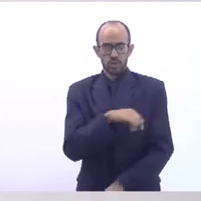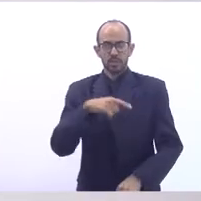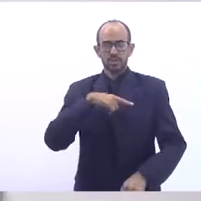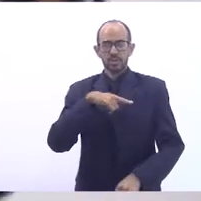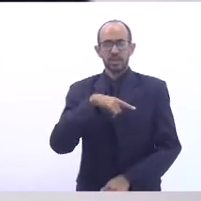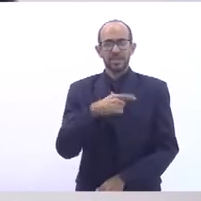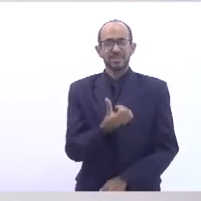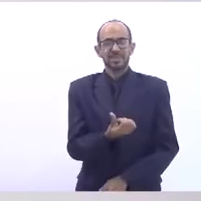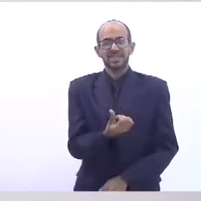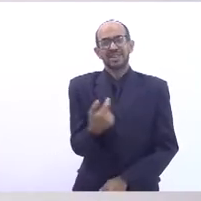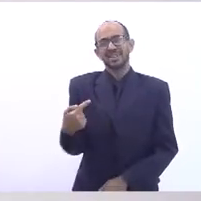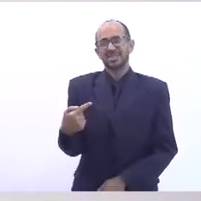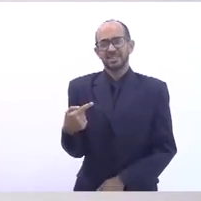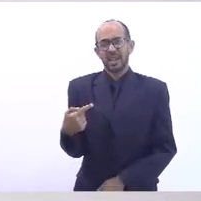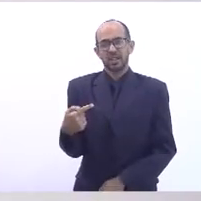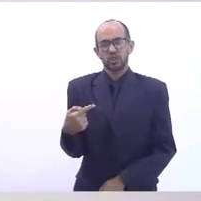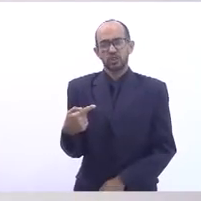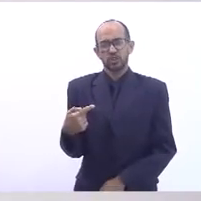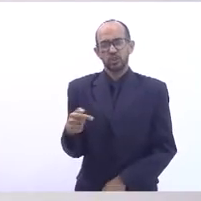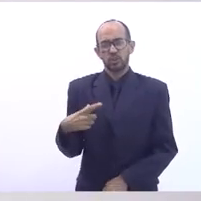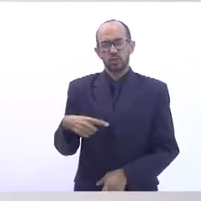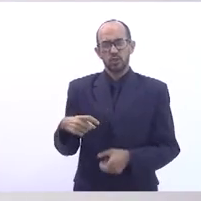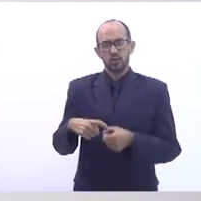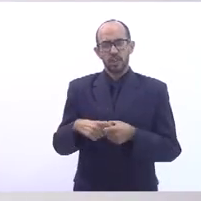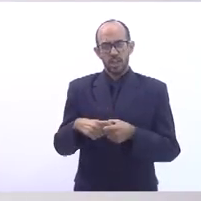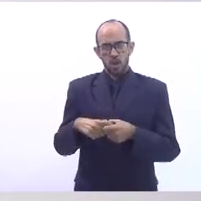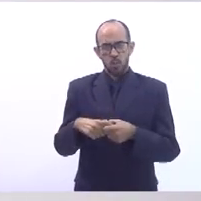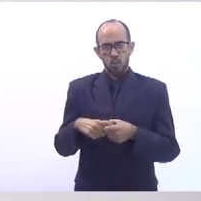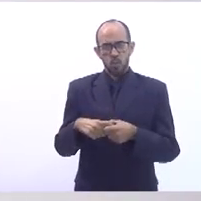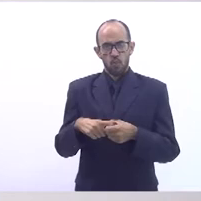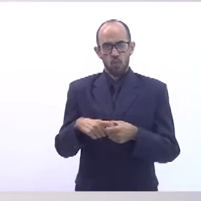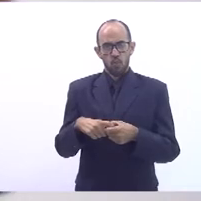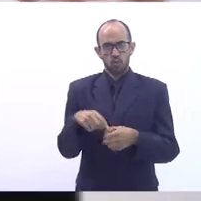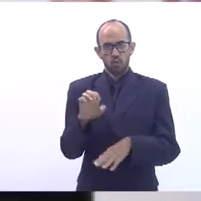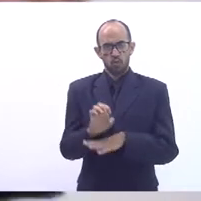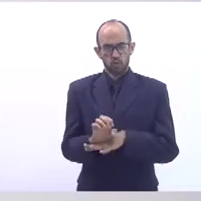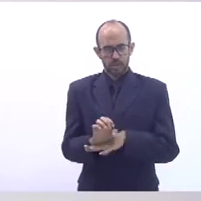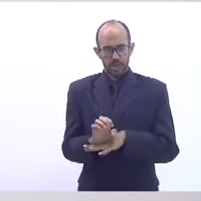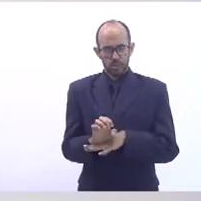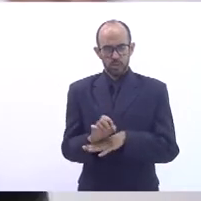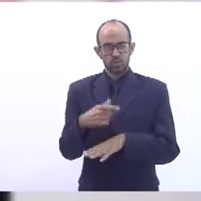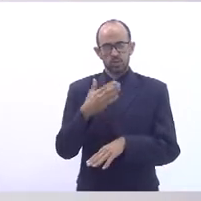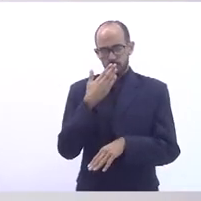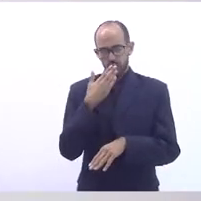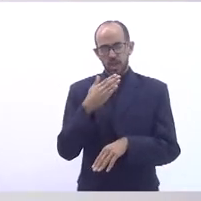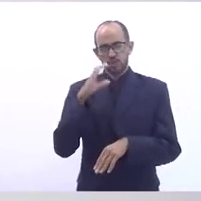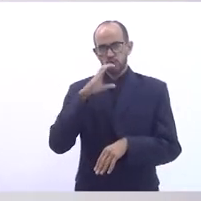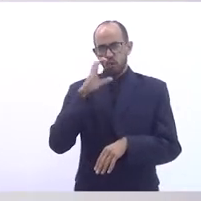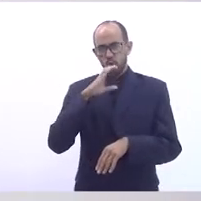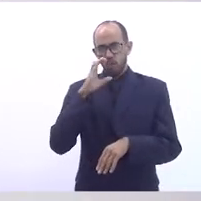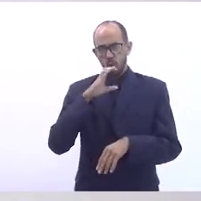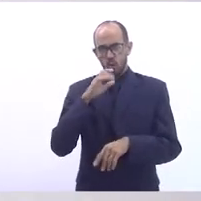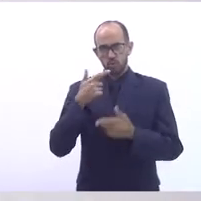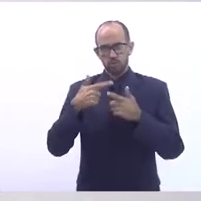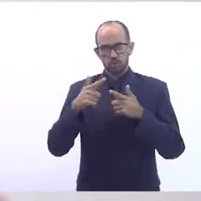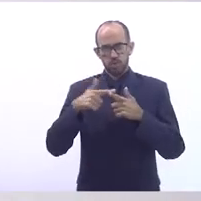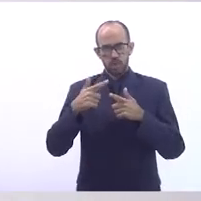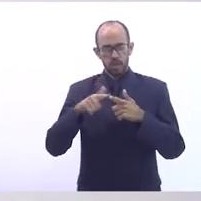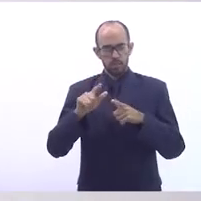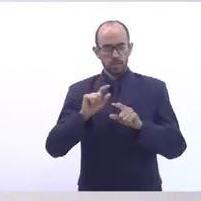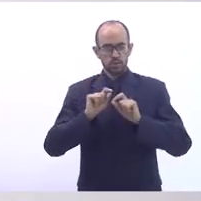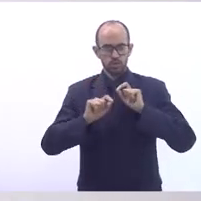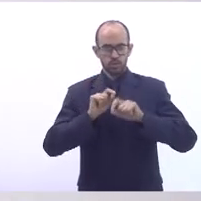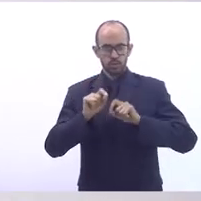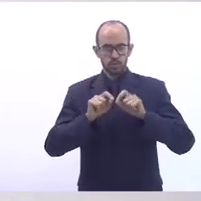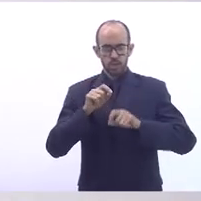67 subseções no estado todo e a gente recebe pedido de socorro com relação à problema de